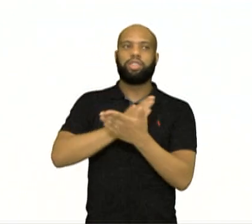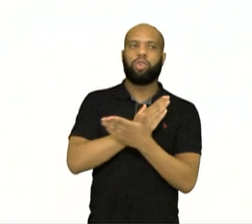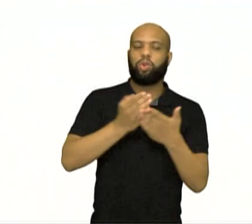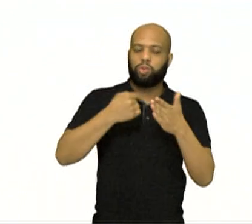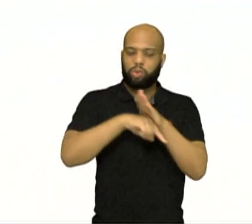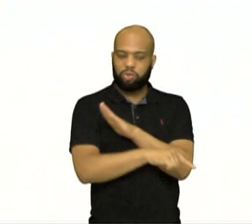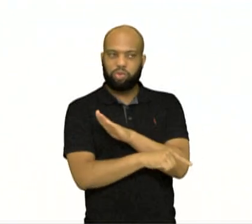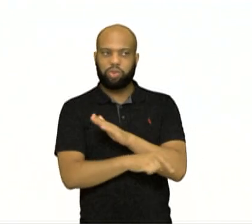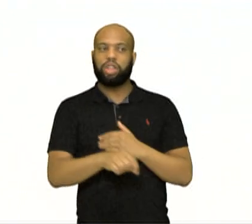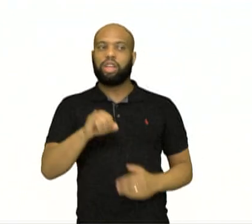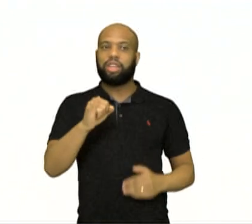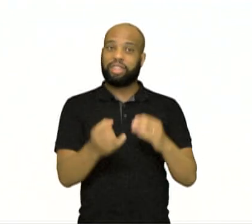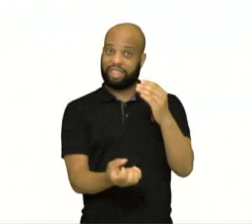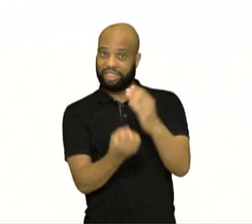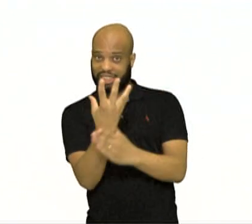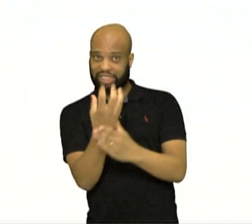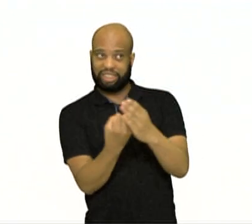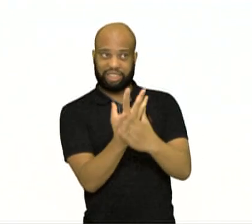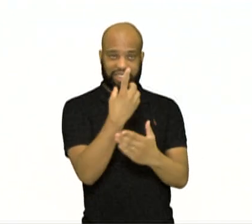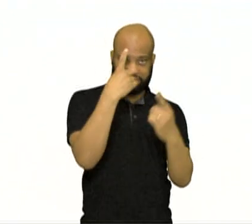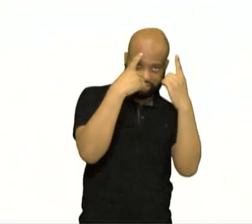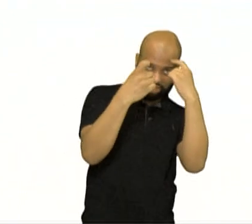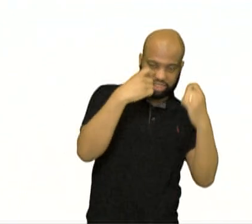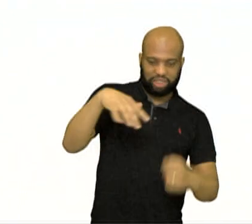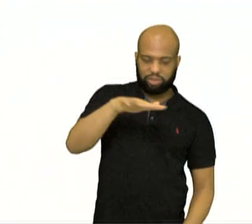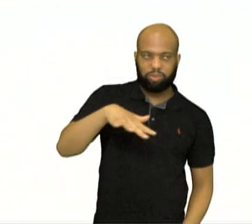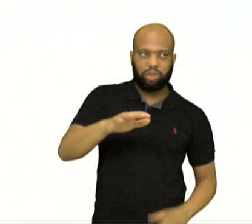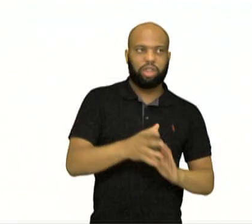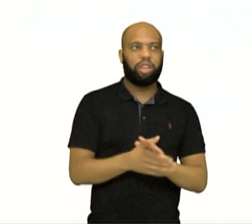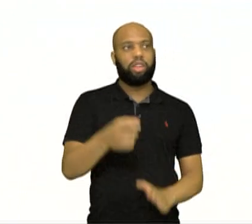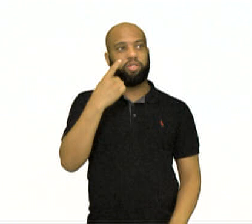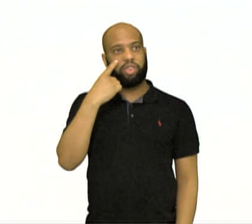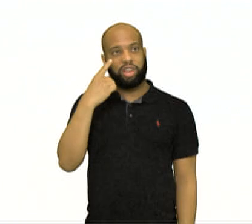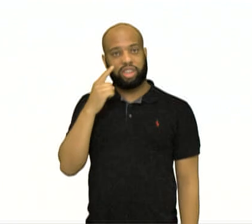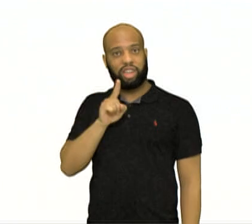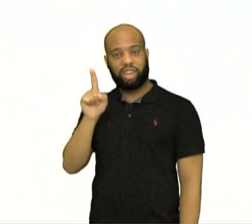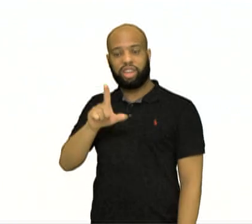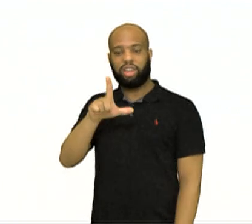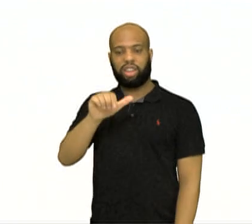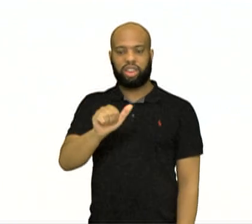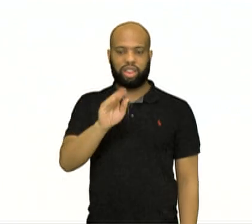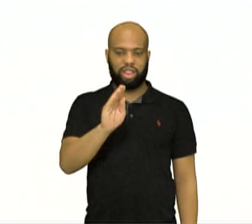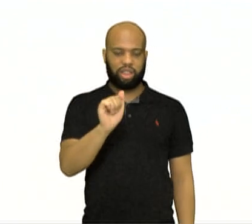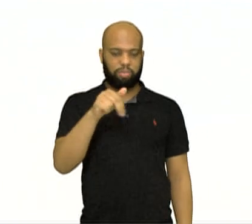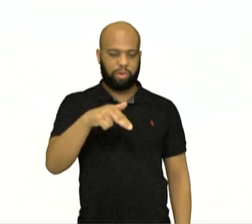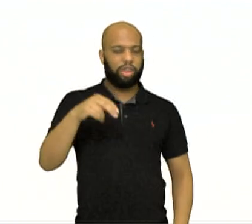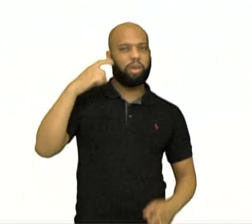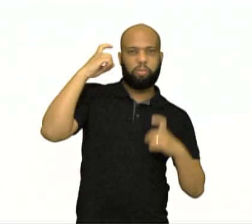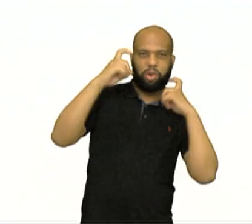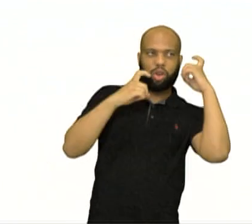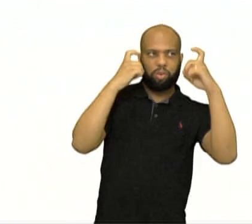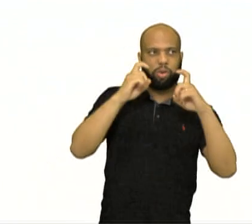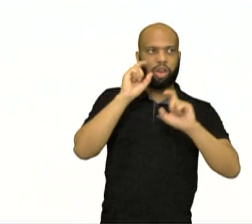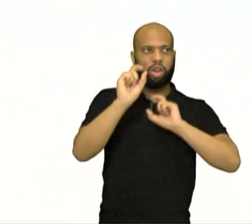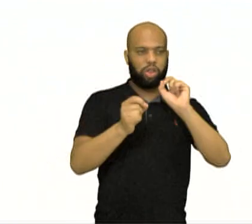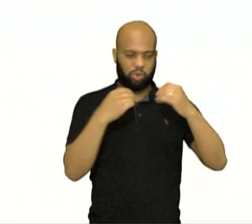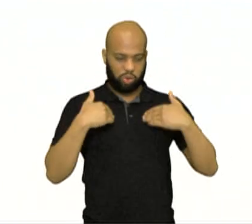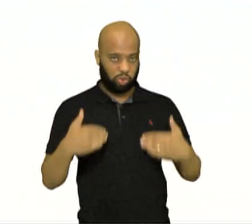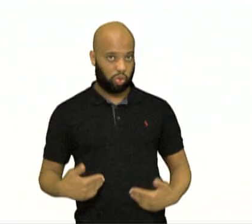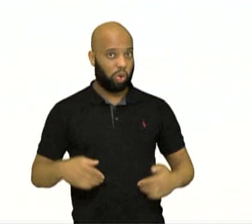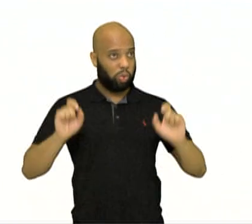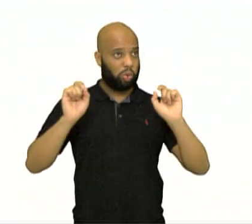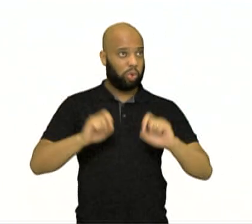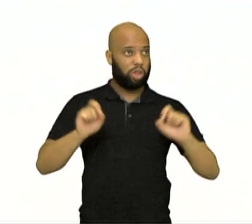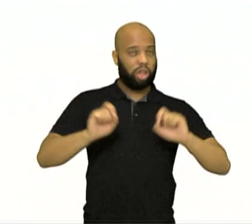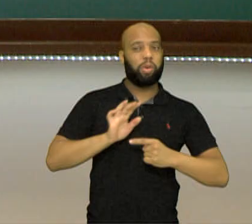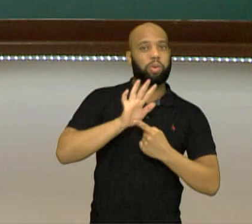uma espacialidade? Então, olha só, aqui o Rudolf Laban está preocupado com o que o corpo pode dizer,